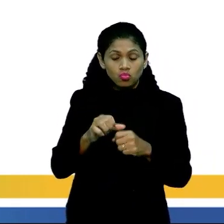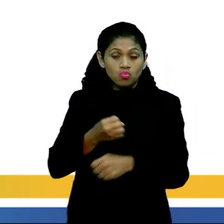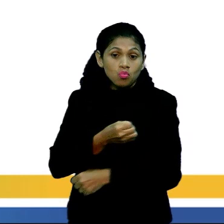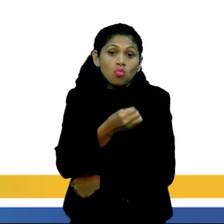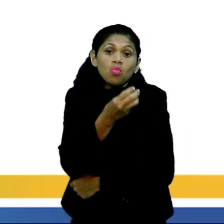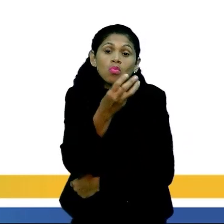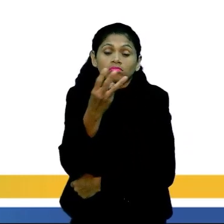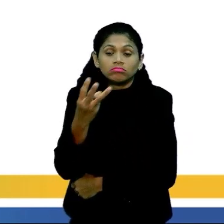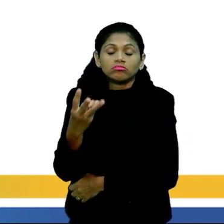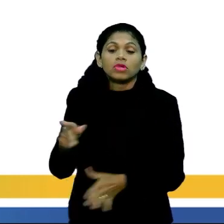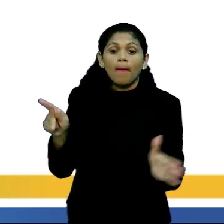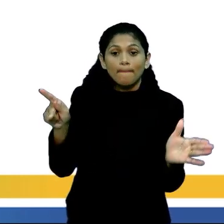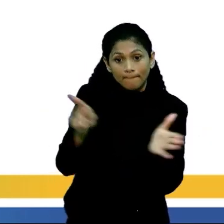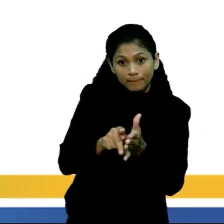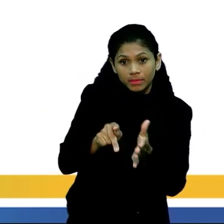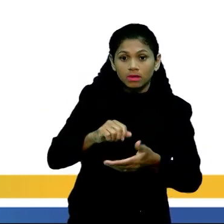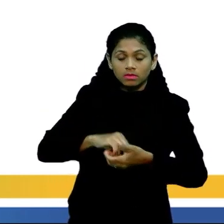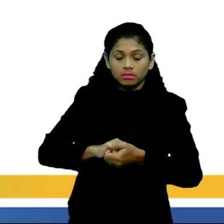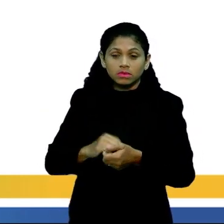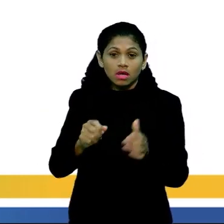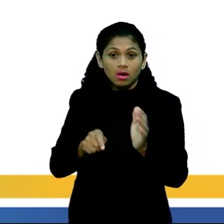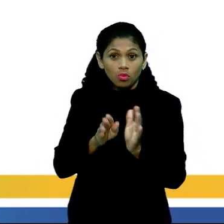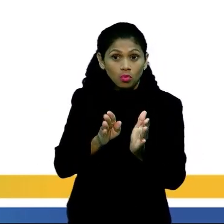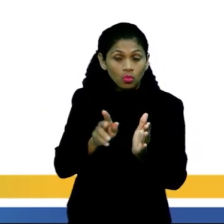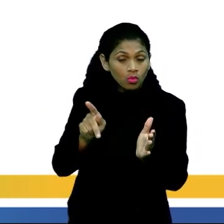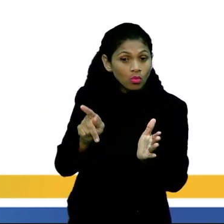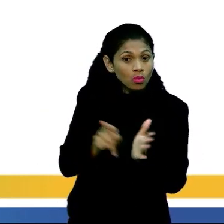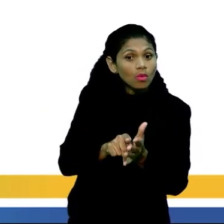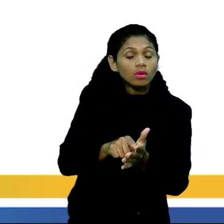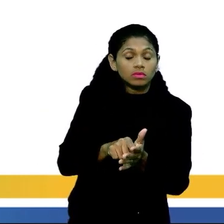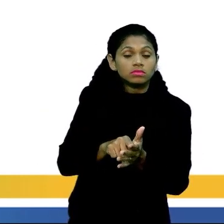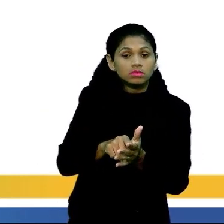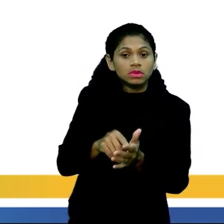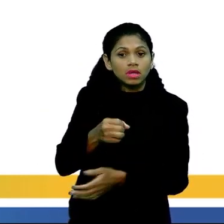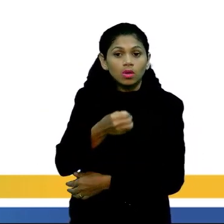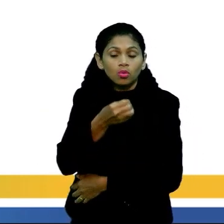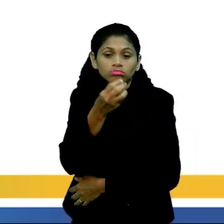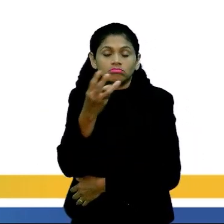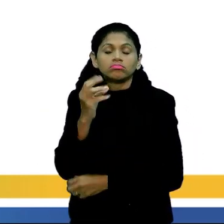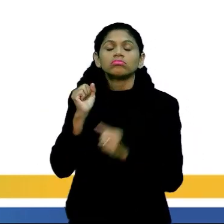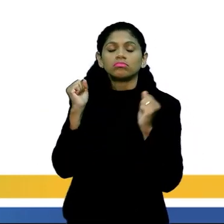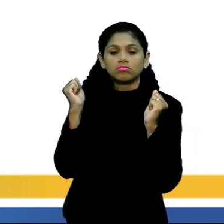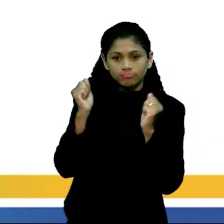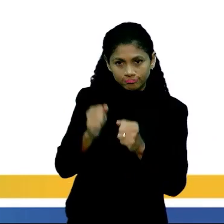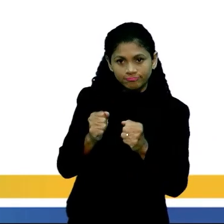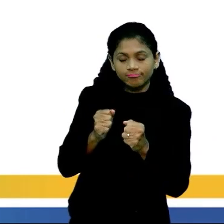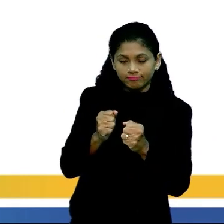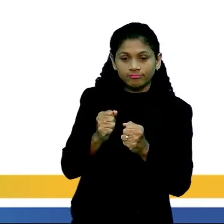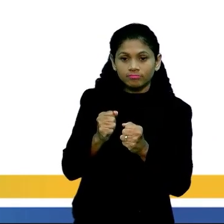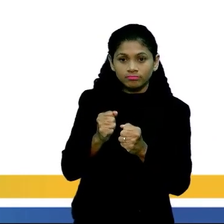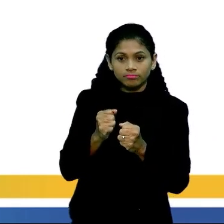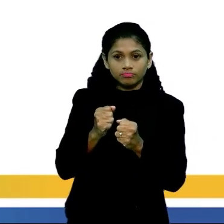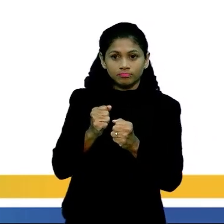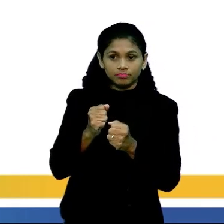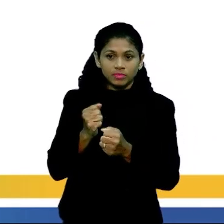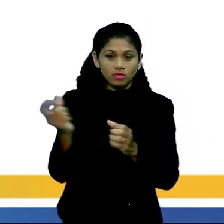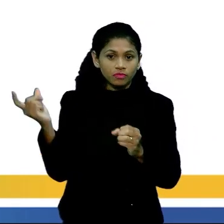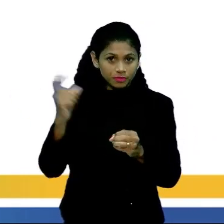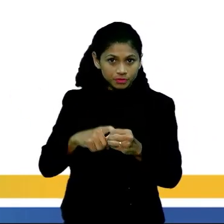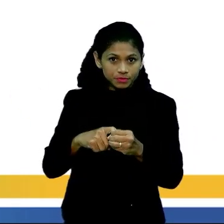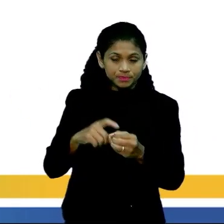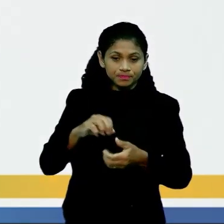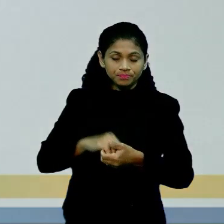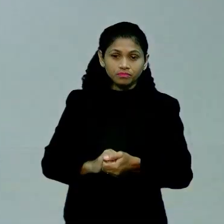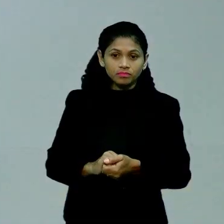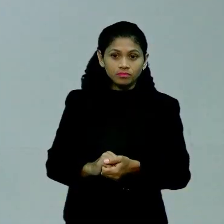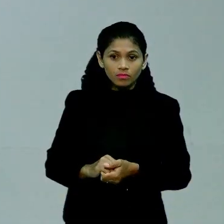quantidade utilizada pode ser recuperada o sal realizando uma. Bom, então o que aconteceu? Peguei um recipiente